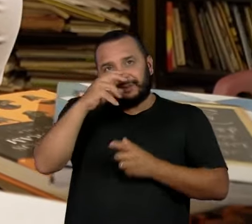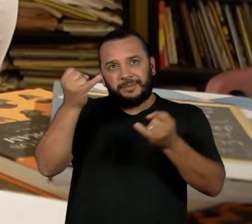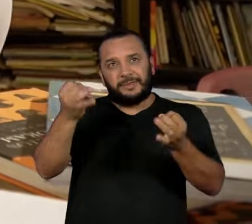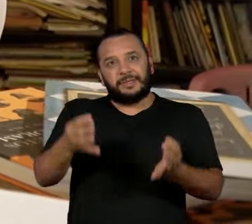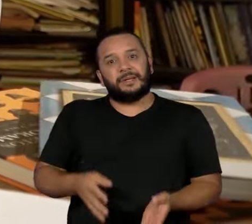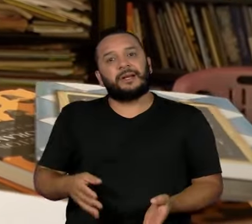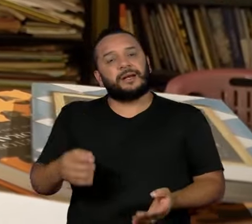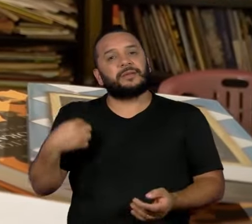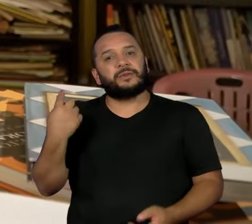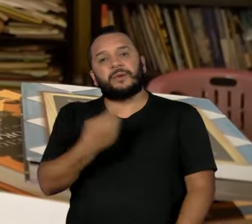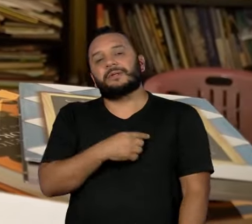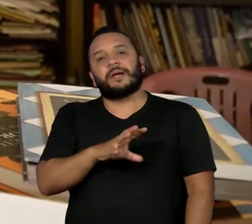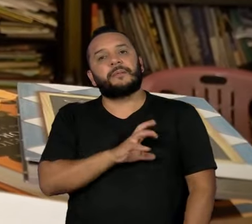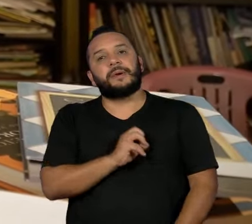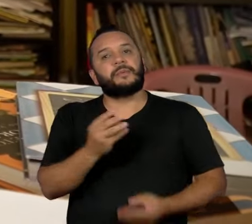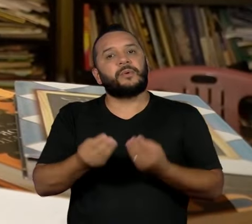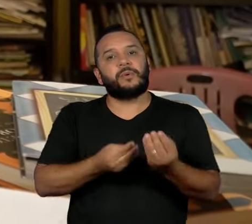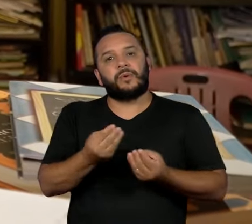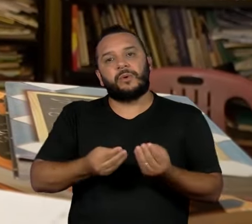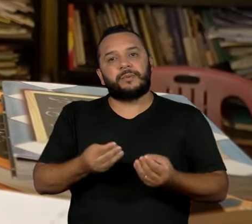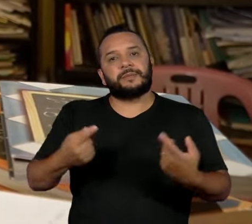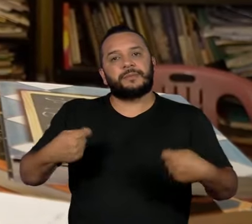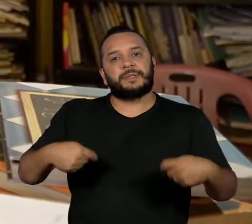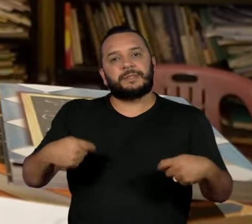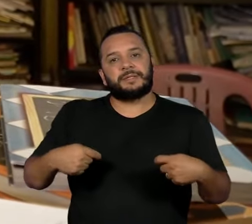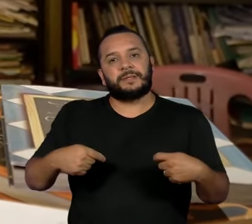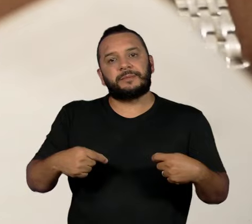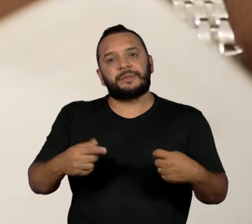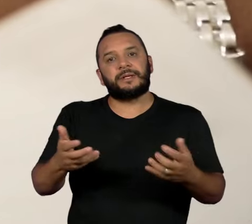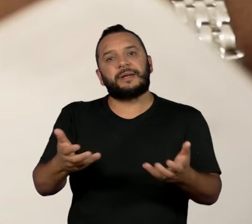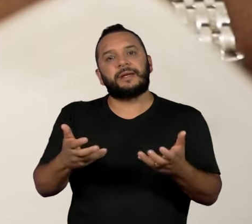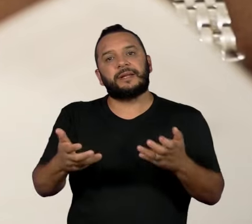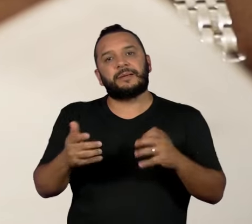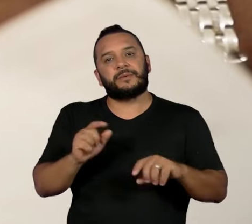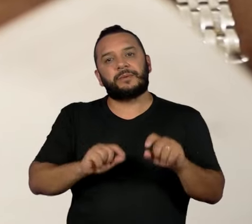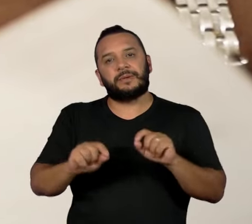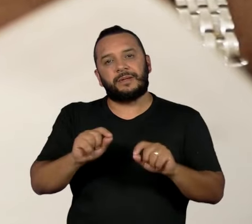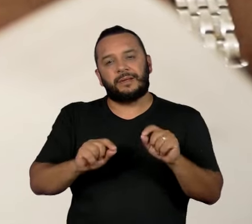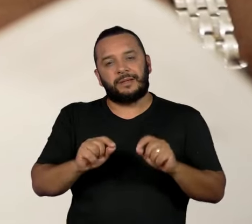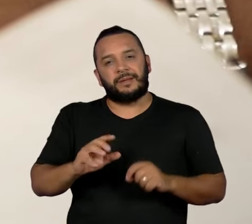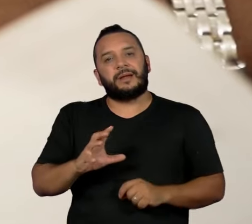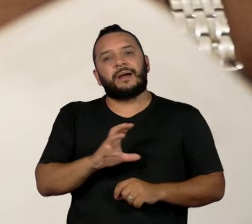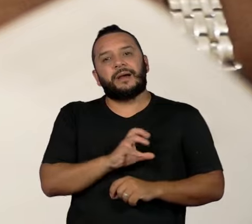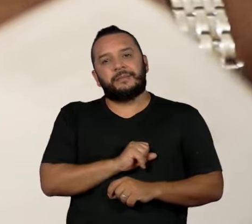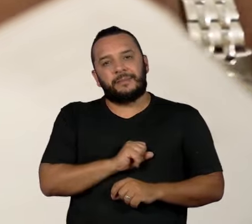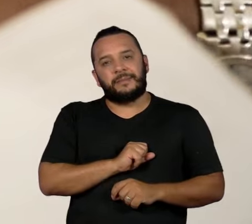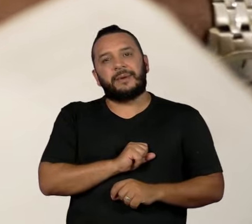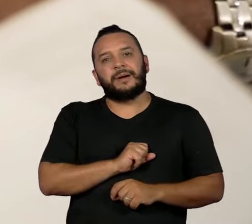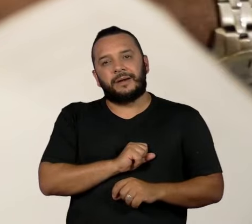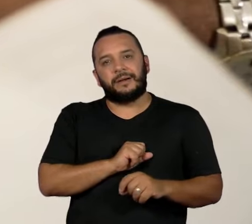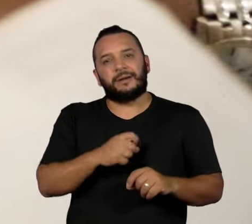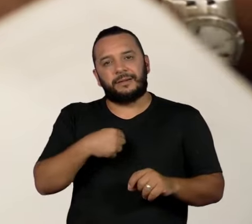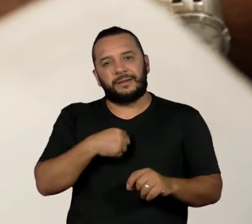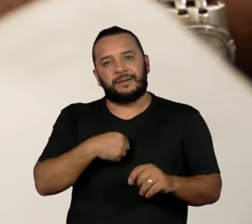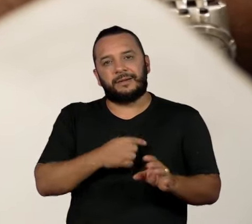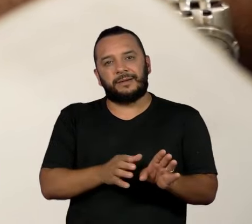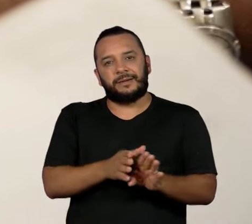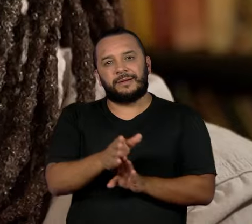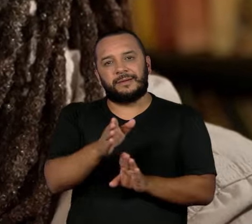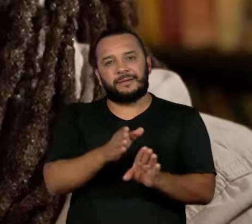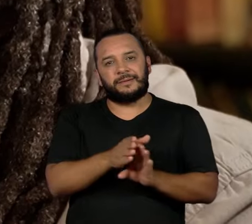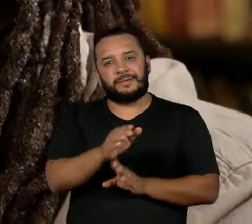nós precisamos, o que nós queremos. Então, para amar, é boa recomendação de ter um pouco de